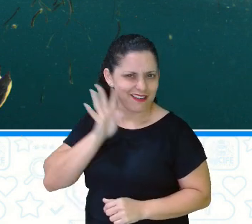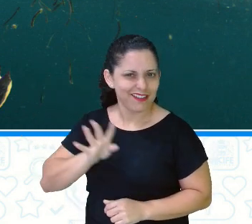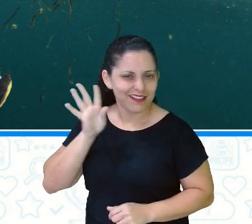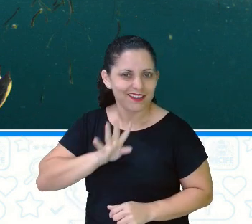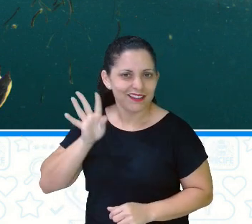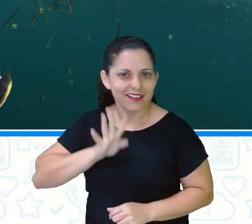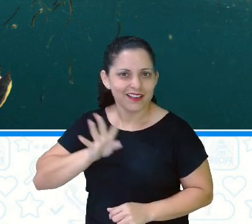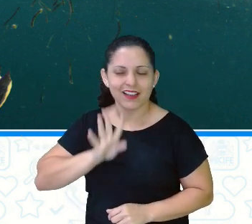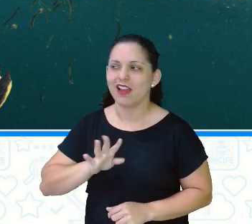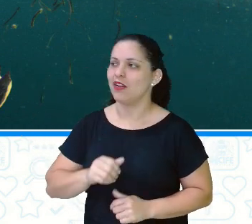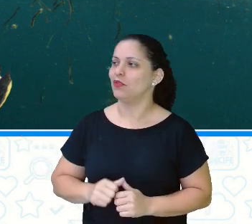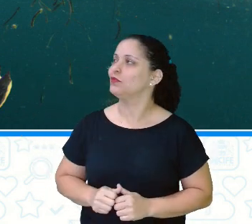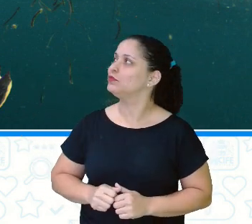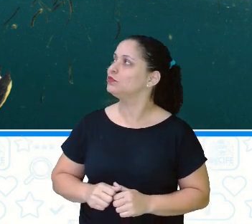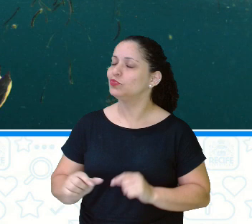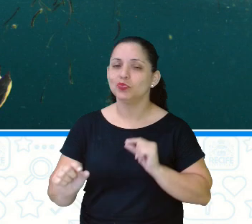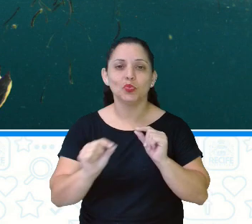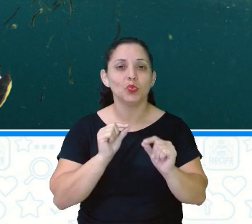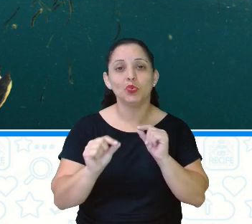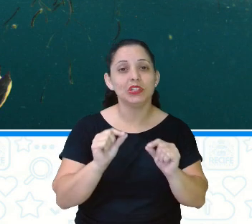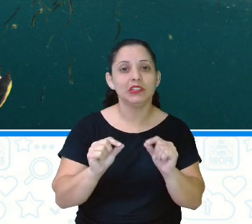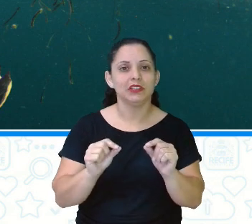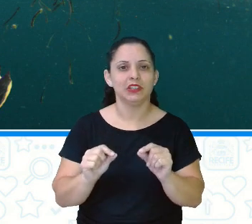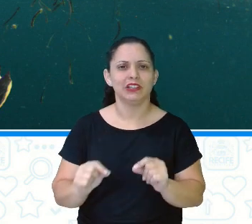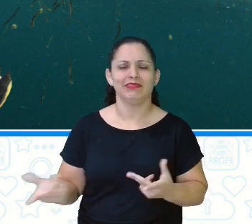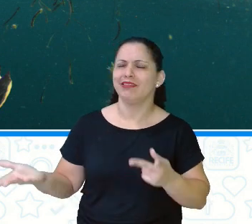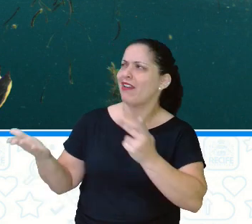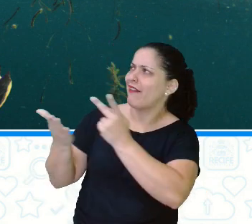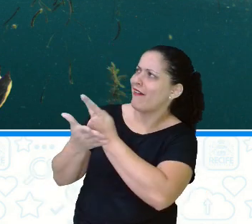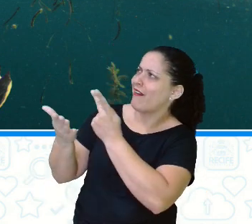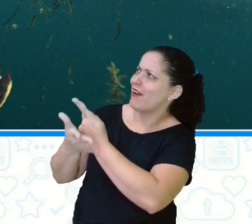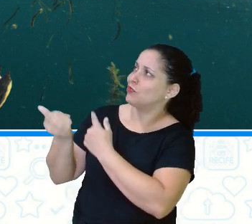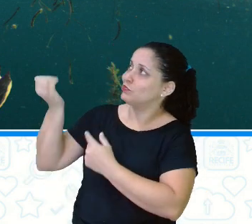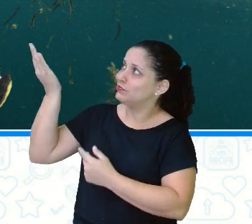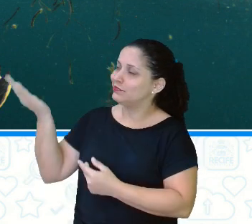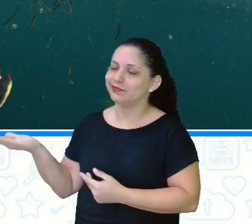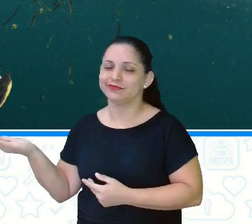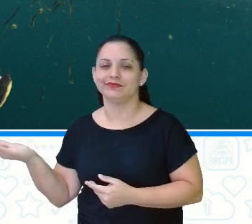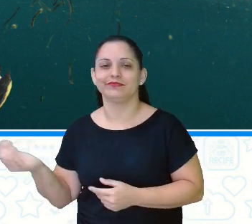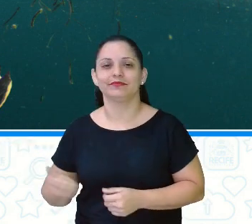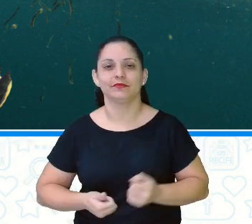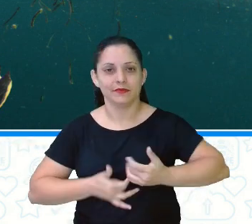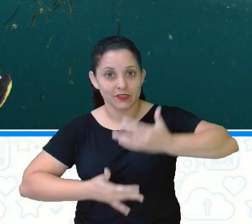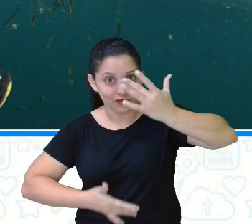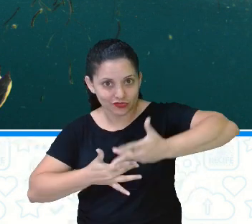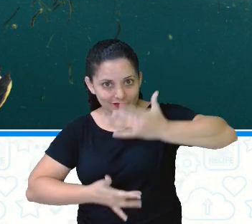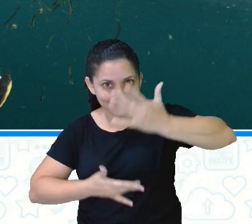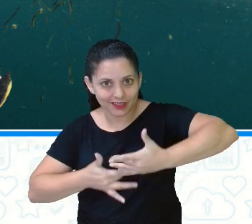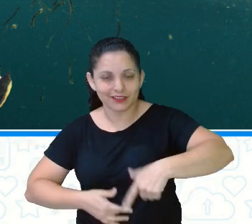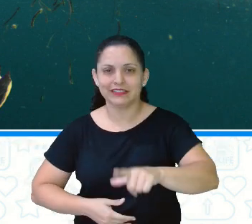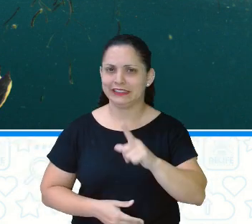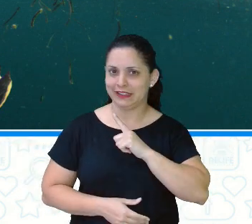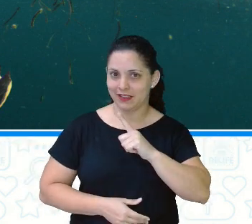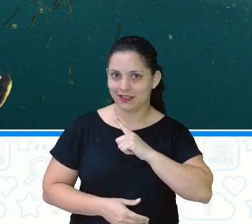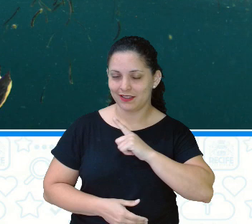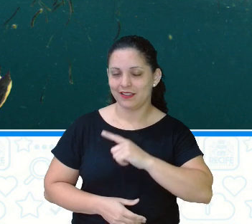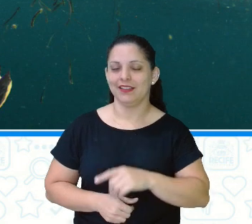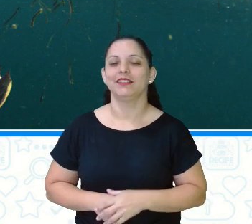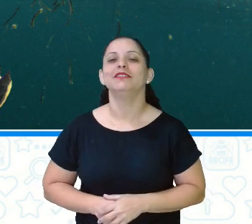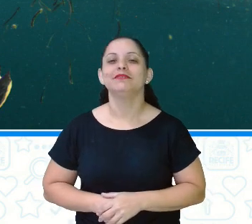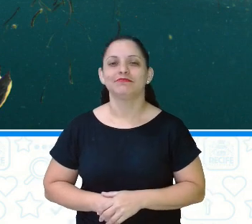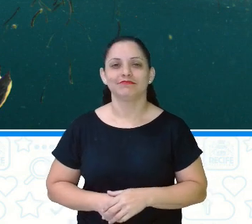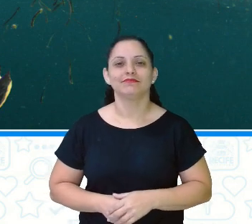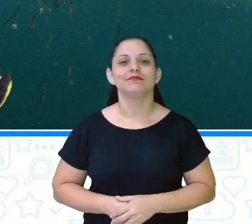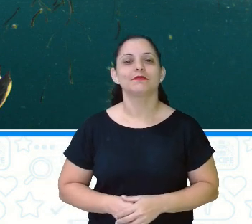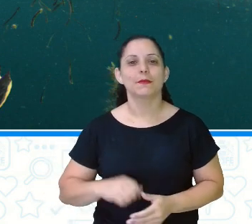tudo tranquilo? O que é que não deveria estar aí? E aí, professora, estão respondendo? Então, sim, estão aqui